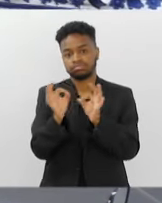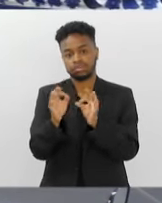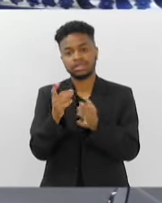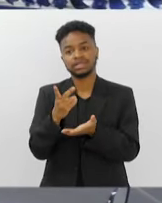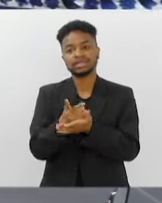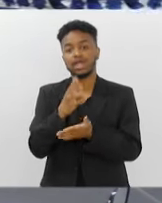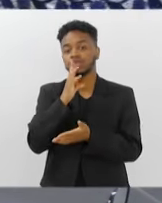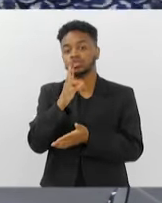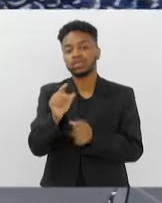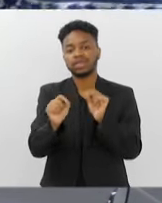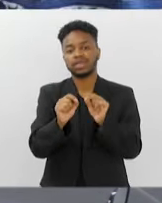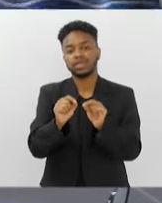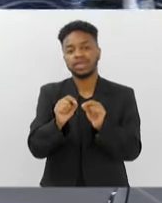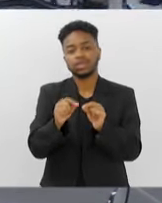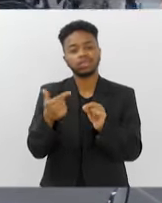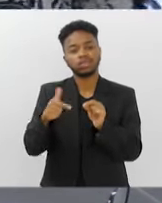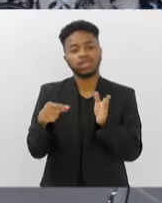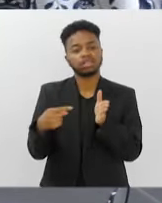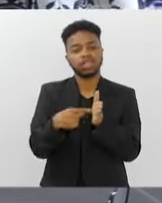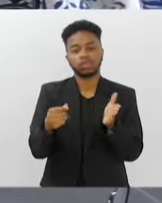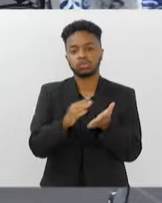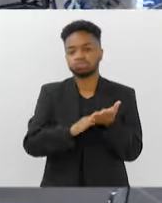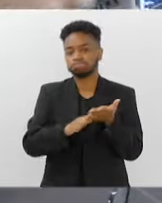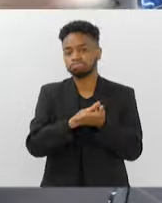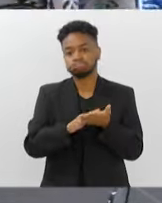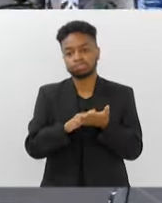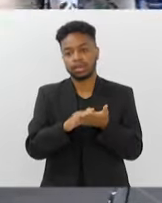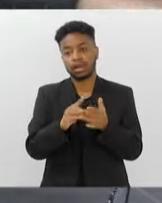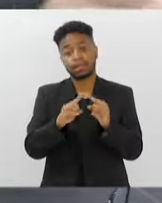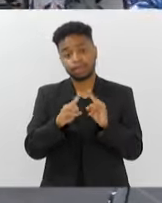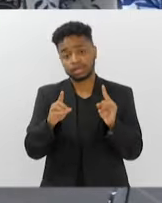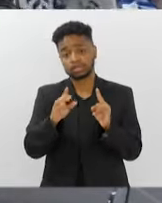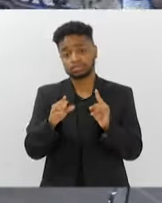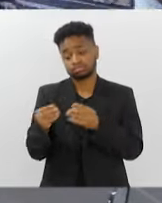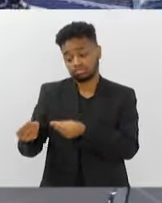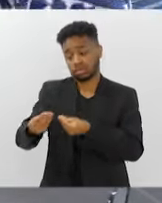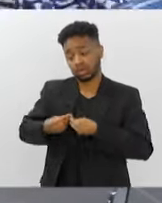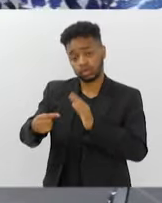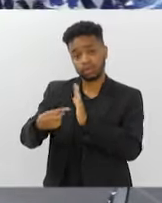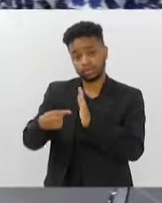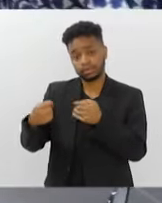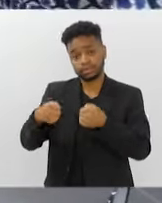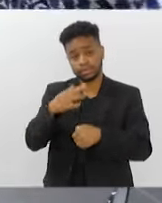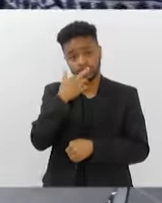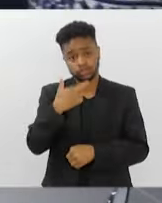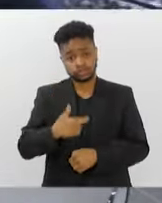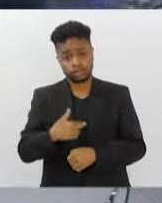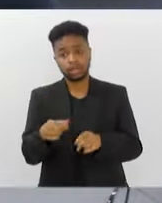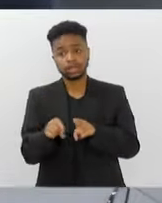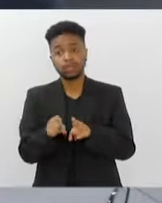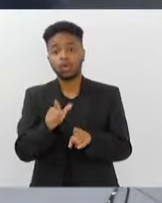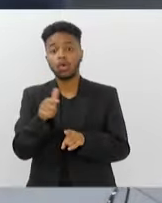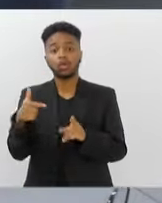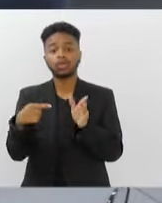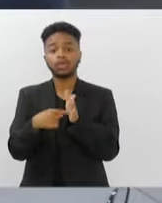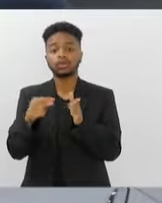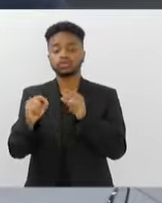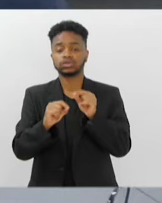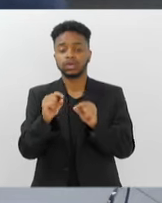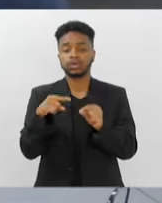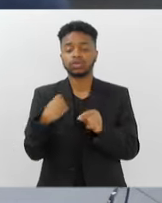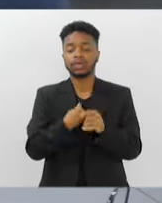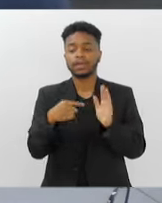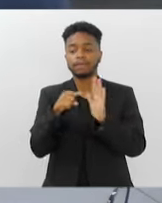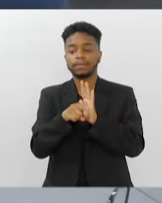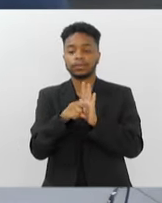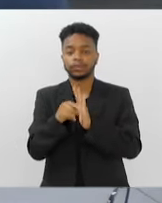sempre eram assim ah não chegou nenhuma de denúncia pra gente mas a denúncia chegou pra gente vocês T que responder à gente a outra denúncia era nós perguntamos por